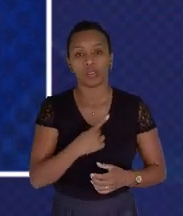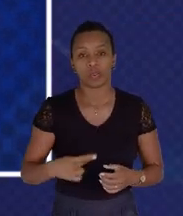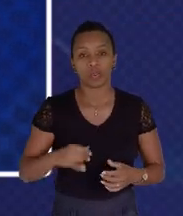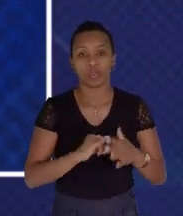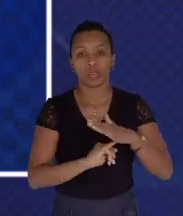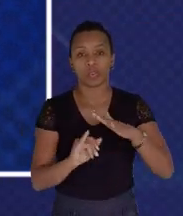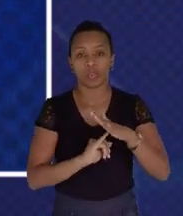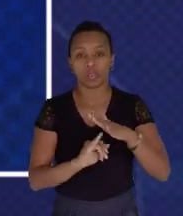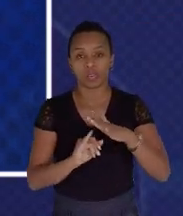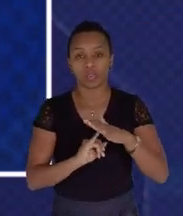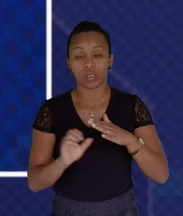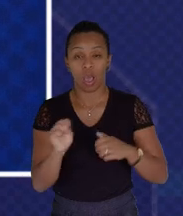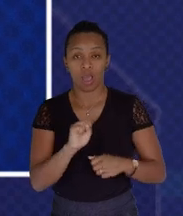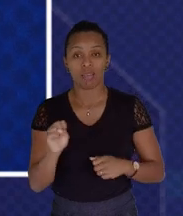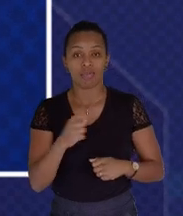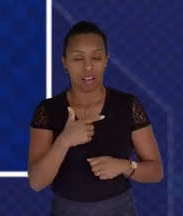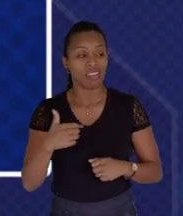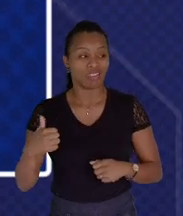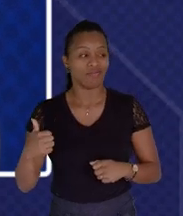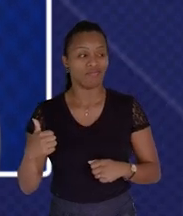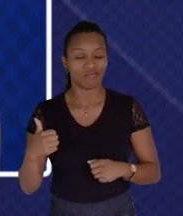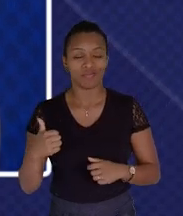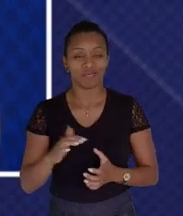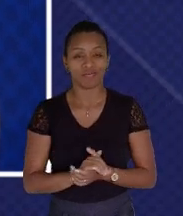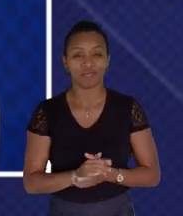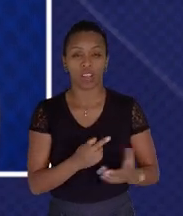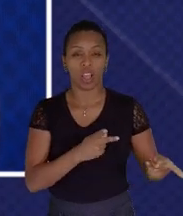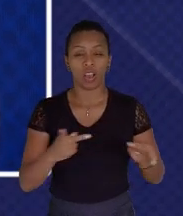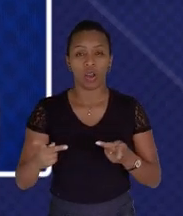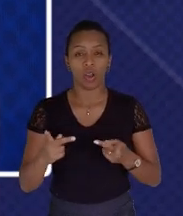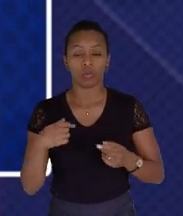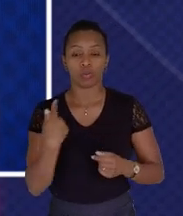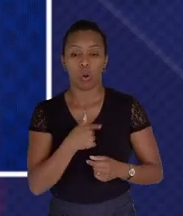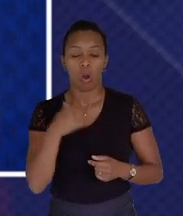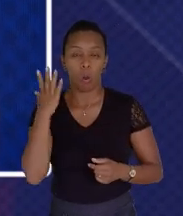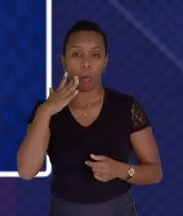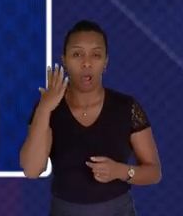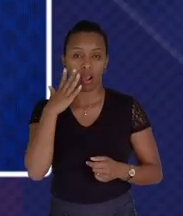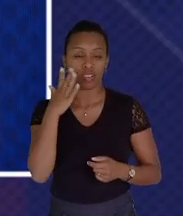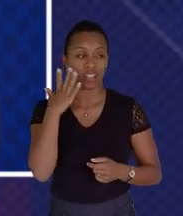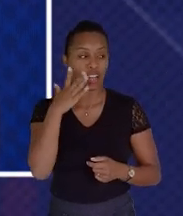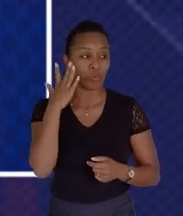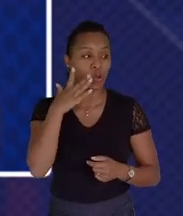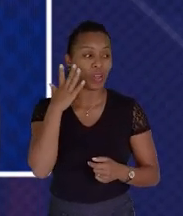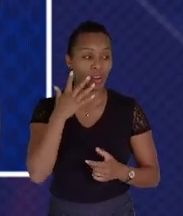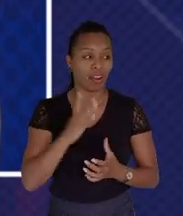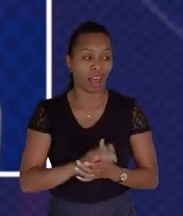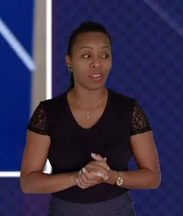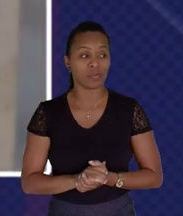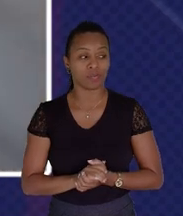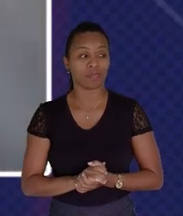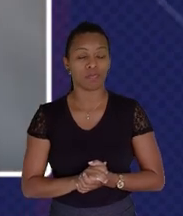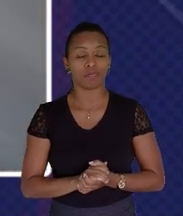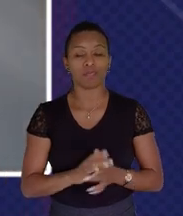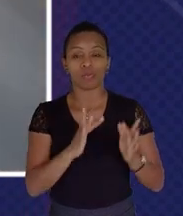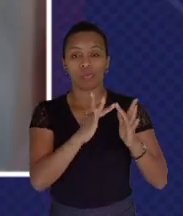century e eu estou muito feliz para convidar nossos palestrantes. Nós temos palestrantes both conectados de